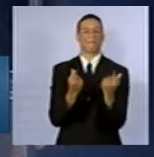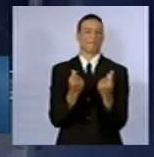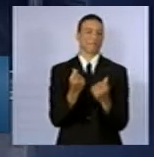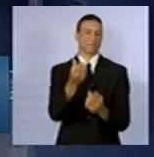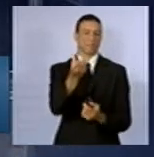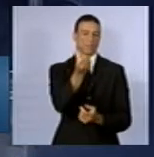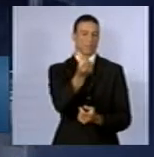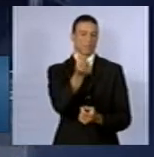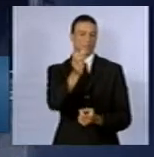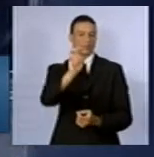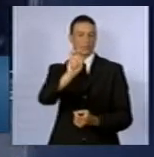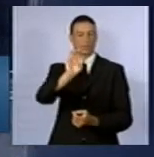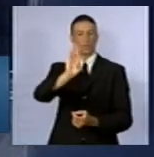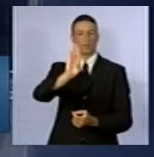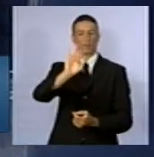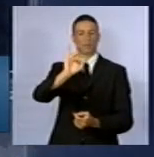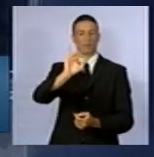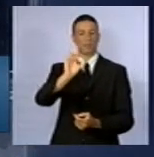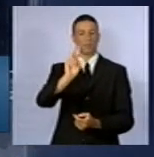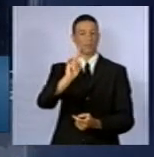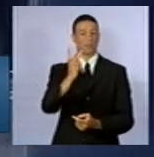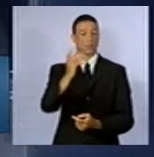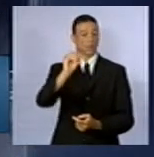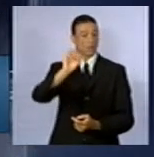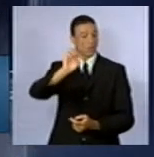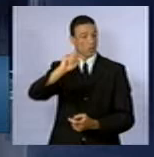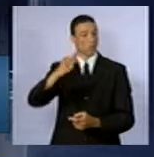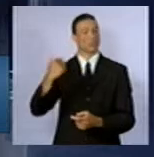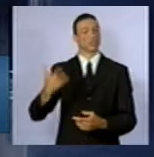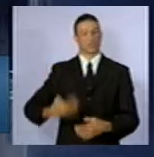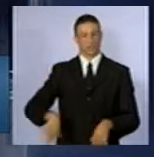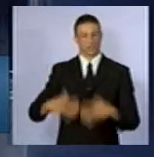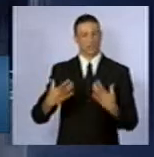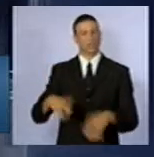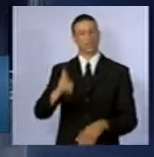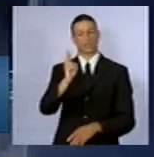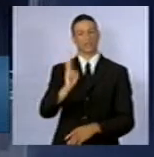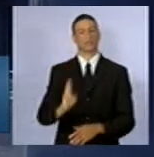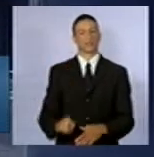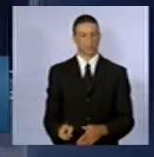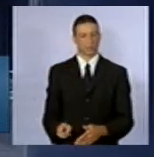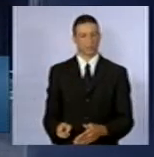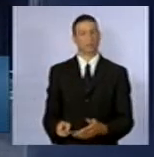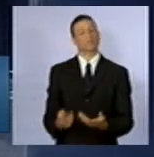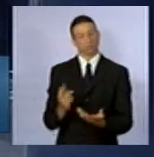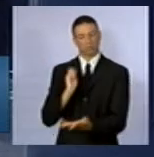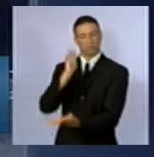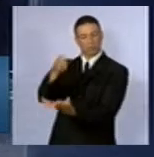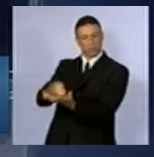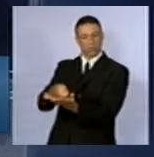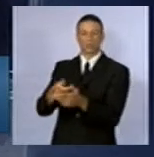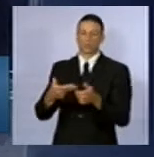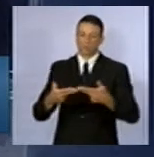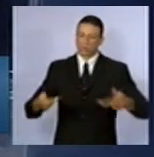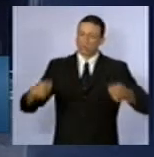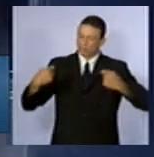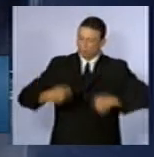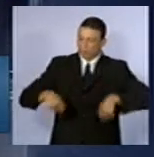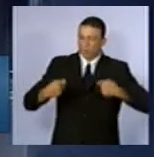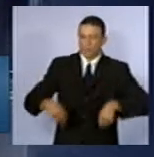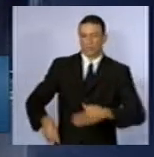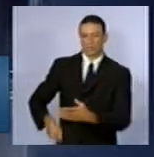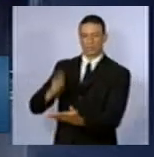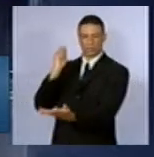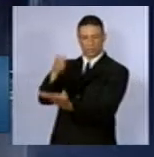65 bilhões deais tá bom eh isso é um investimento necessário para fazer isso